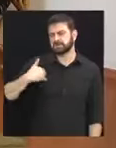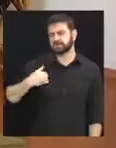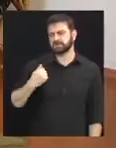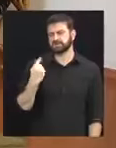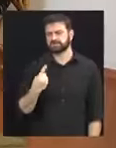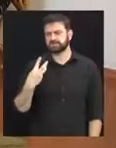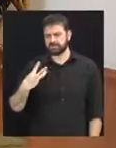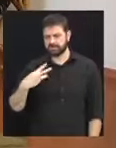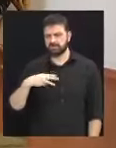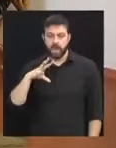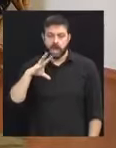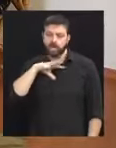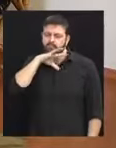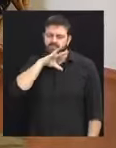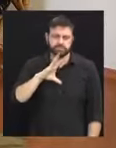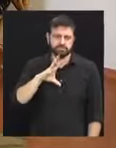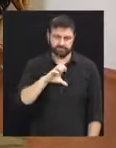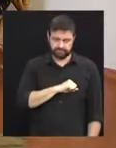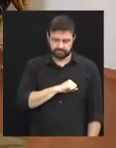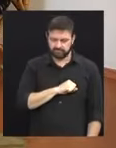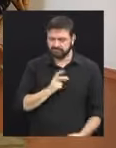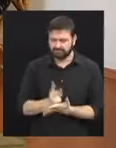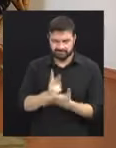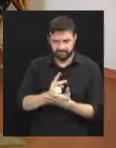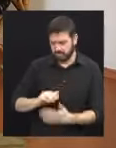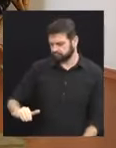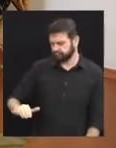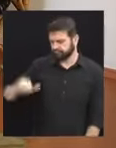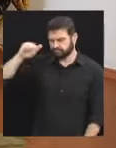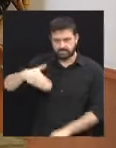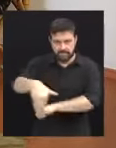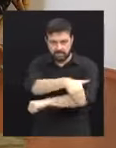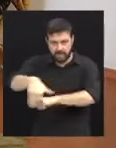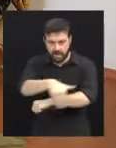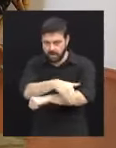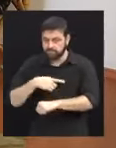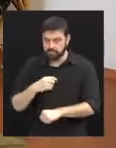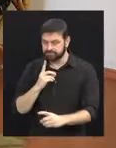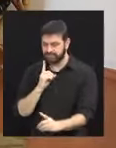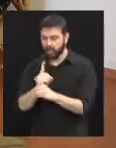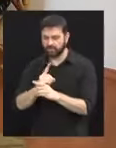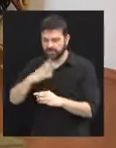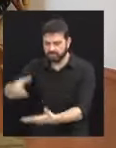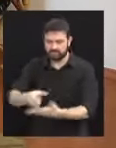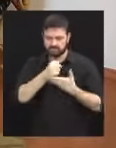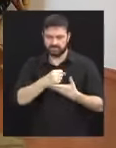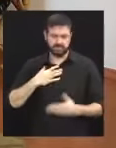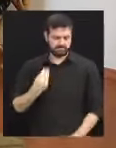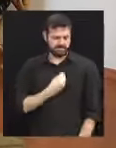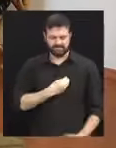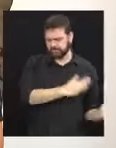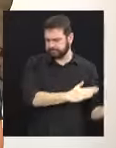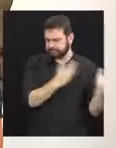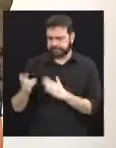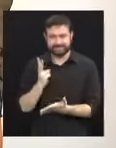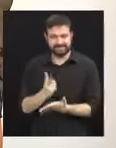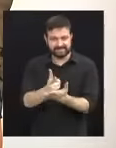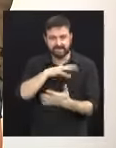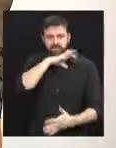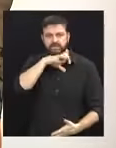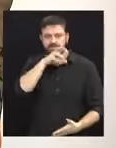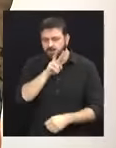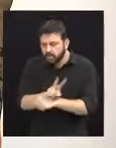gostou anos. de bicho e trouxe eles para casa? Desde pequena, já saía na rua, pegava e trazia para casa. Não tem fase da minha vida sem animal. E sua